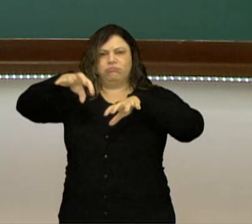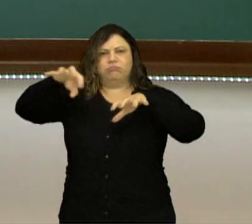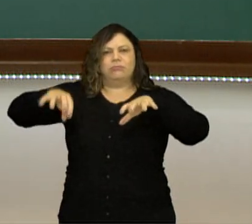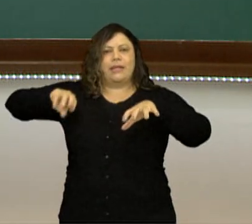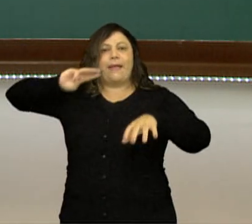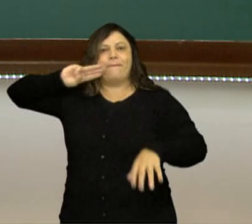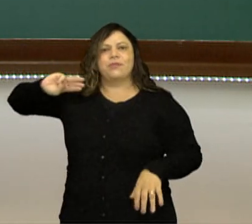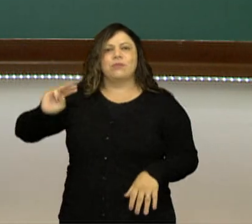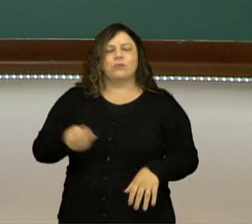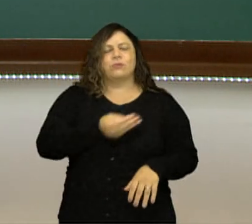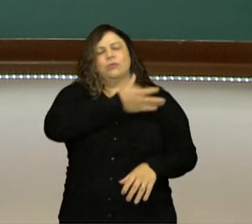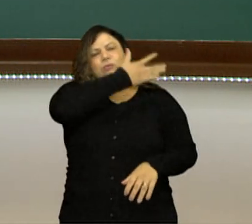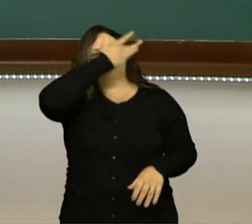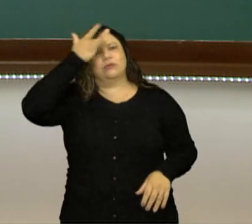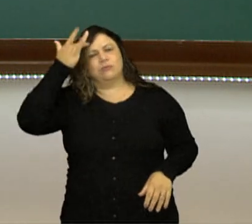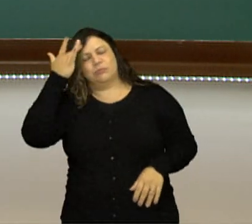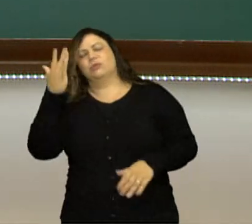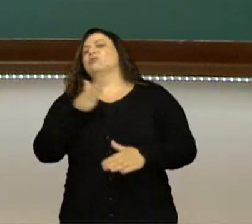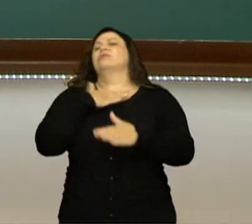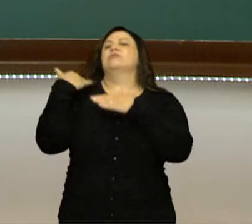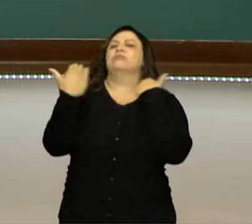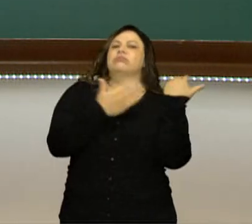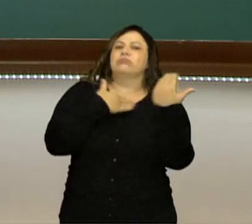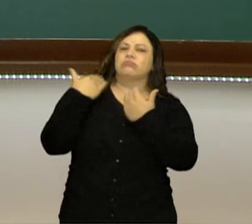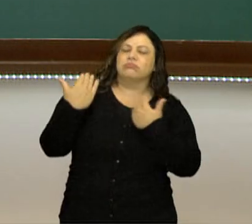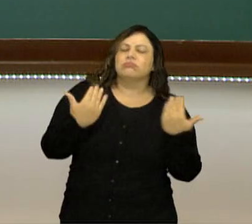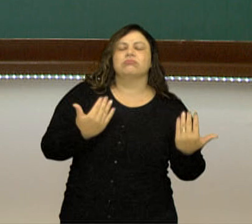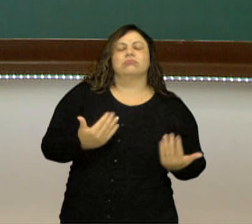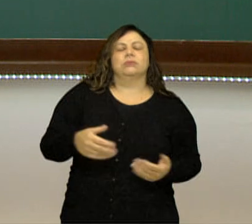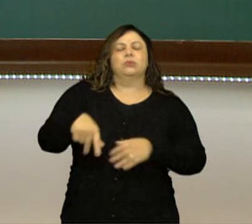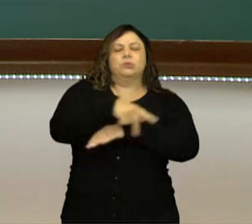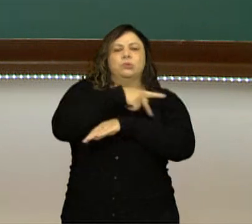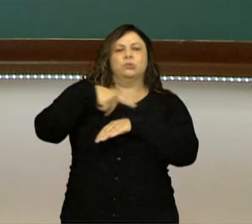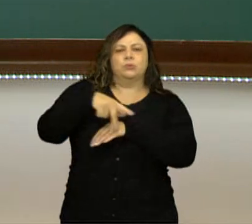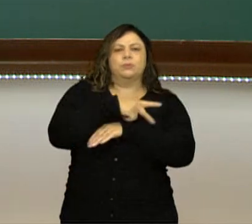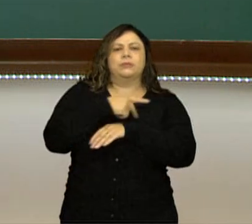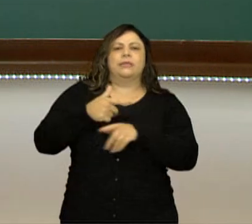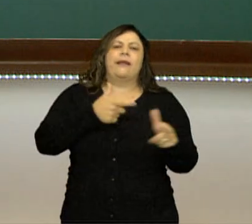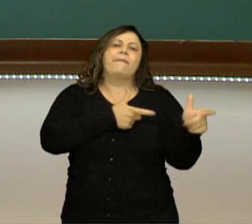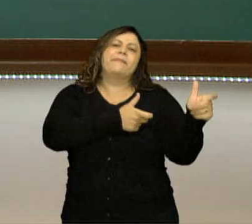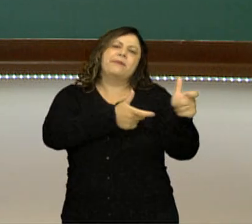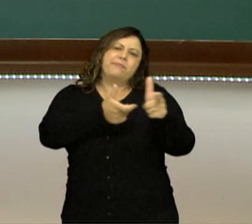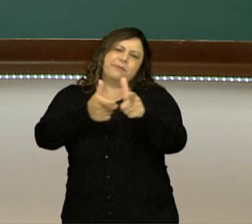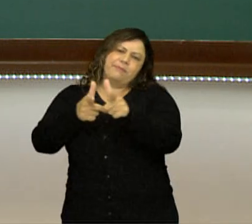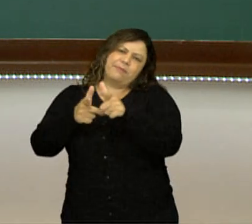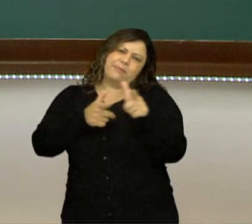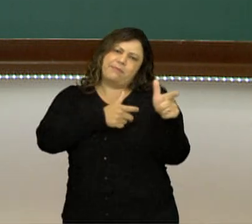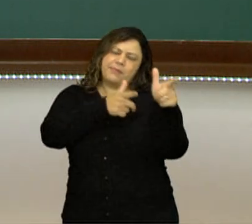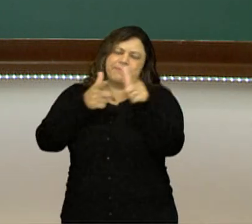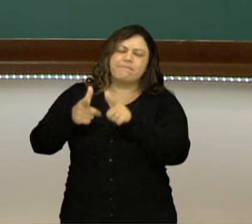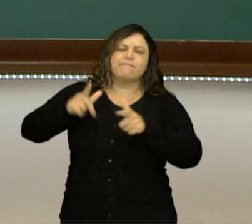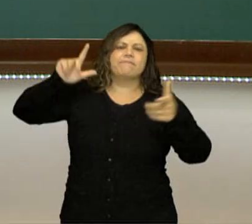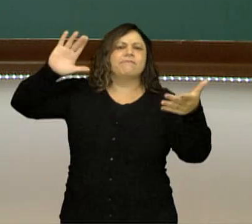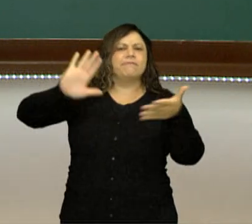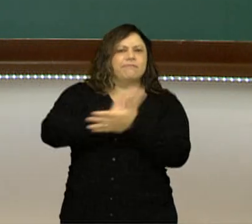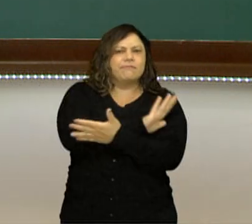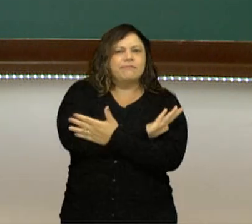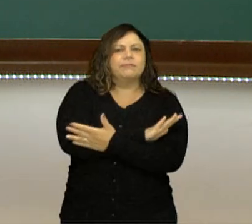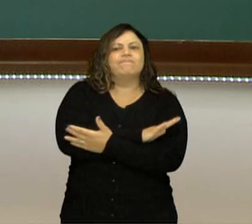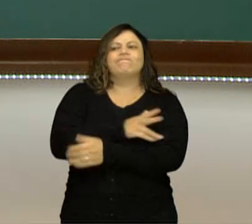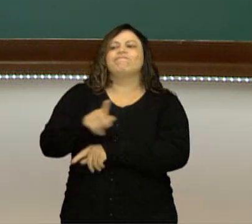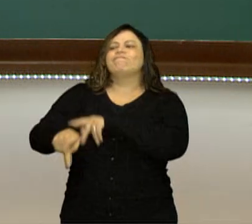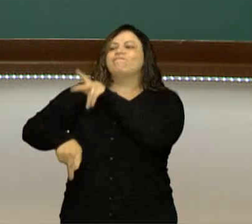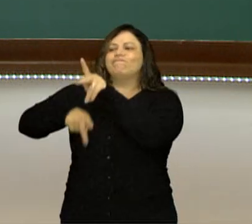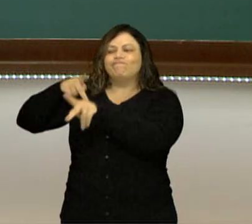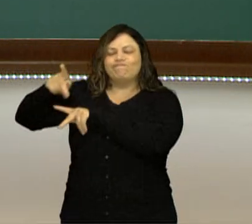pessoas mortas no país. Então nós caracterizamos como genocídio. Houve a intenção de eliminar aquele povo.